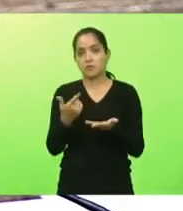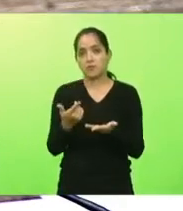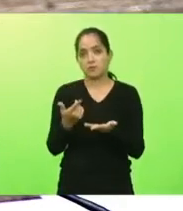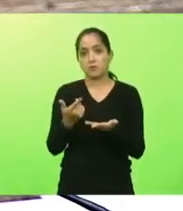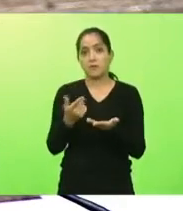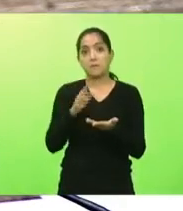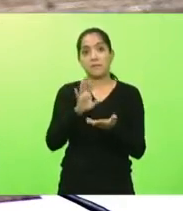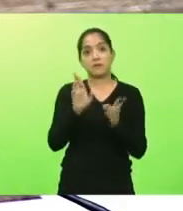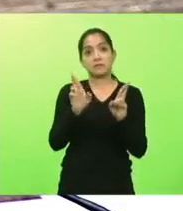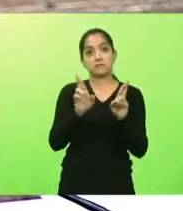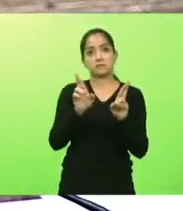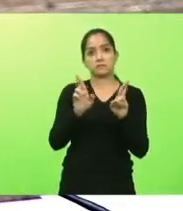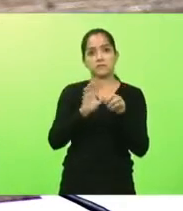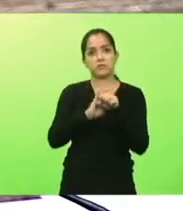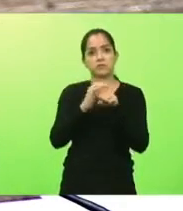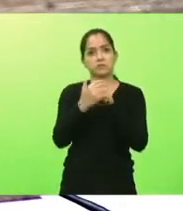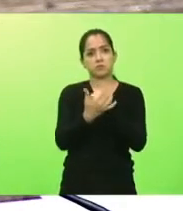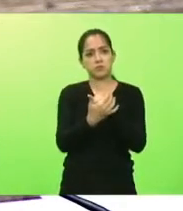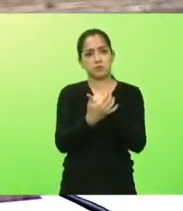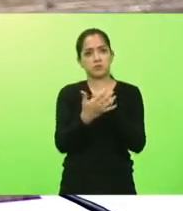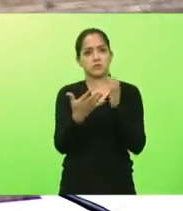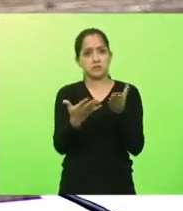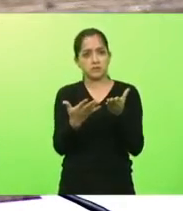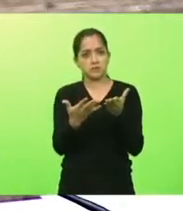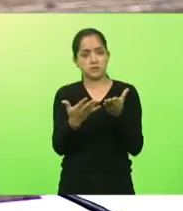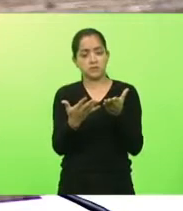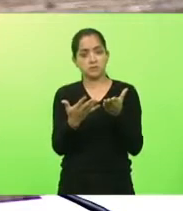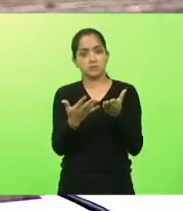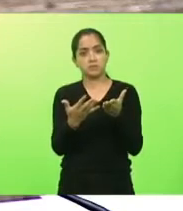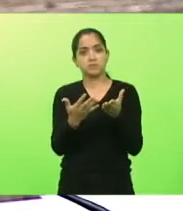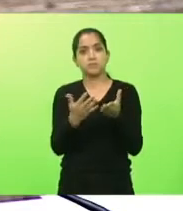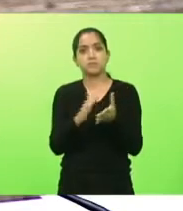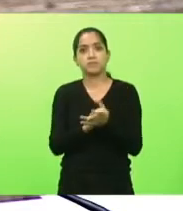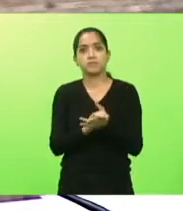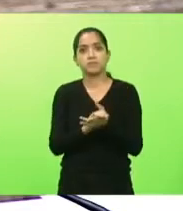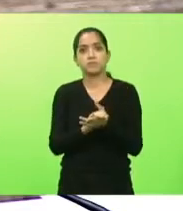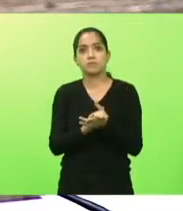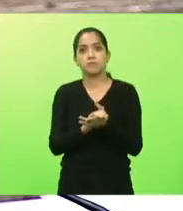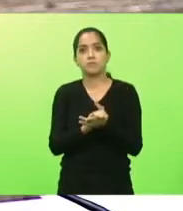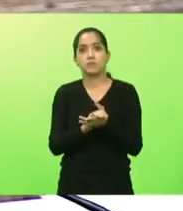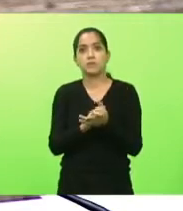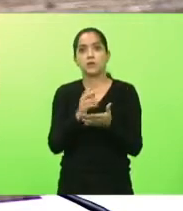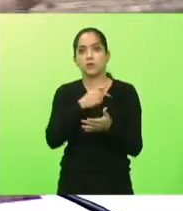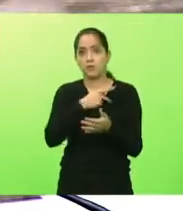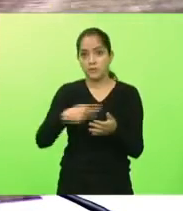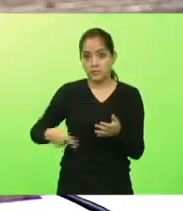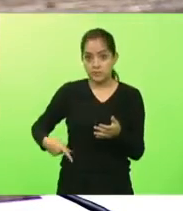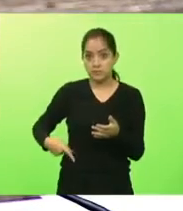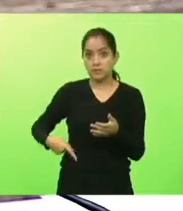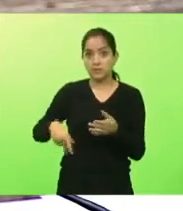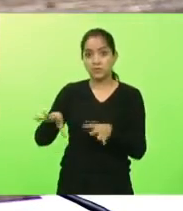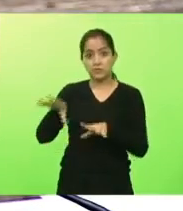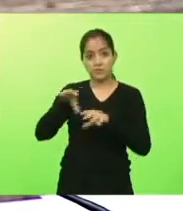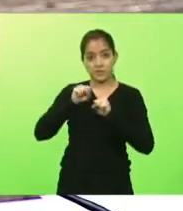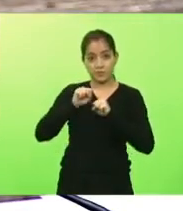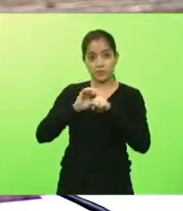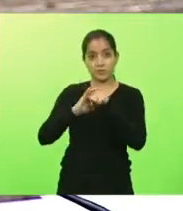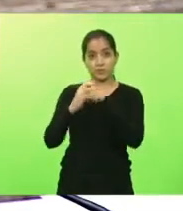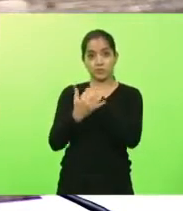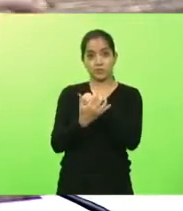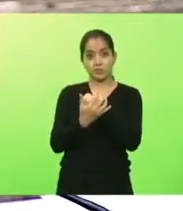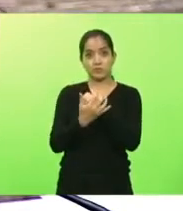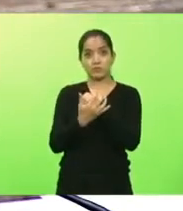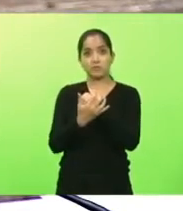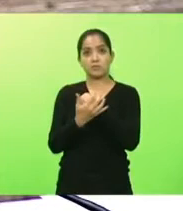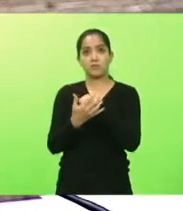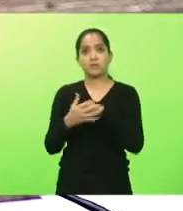torcendo para o Covid, presidente. O presidente está infectado e tem gente, força Covid, cambada